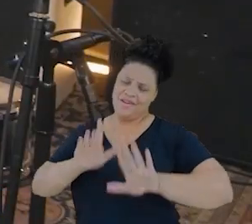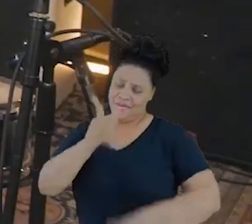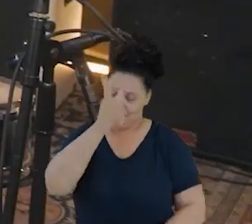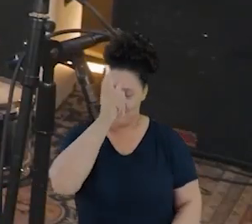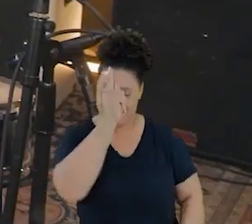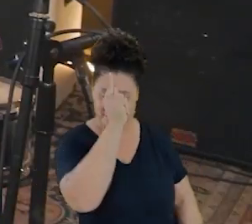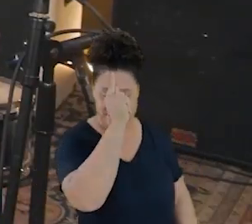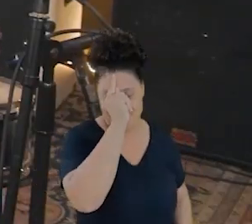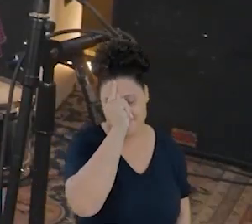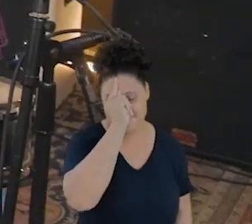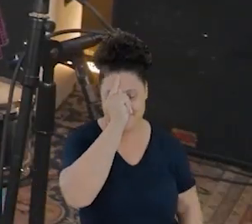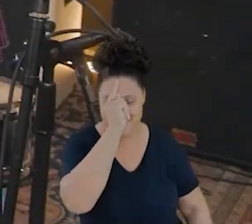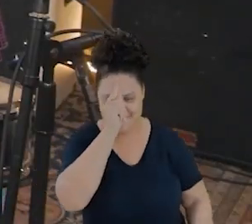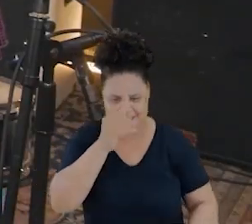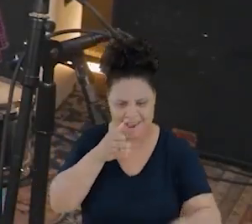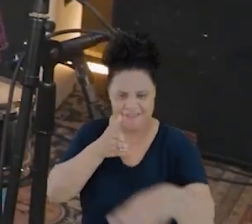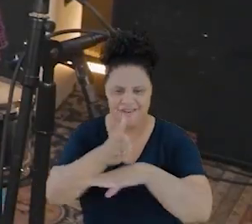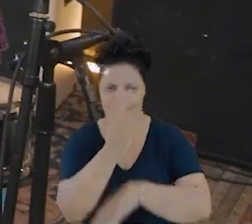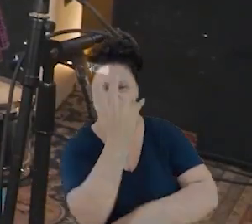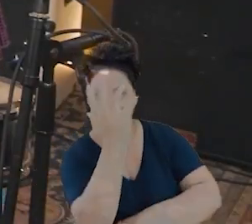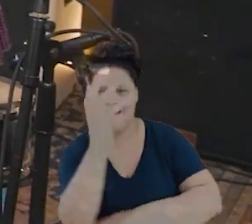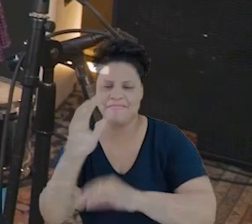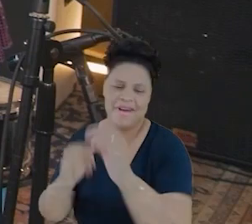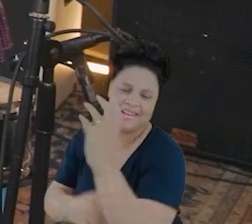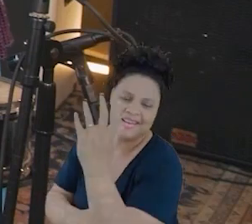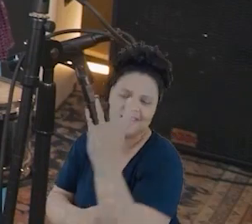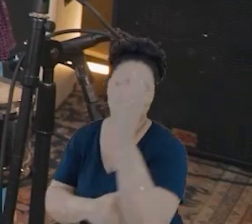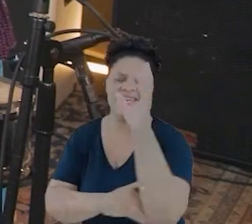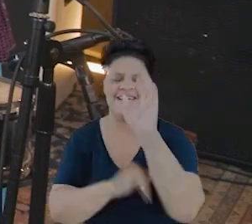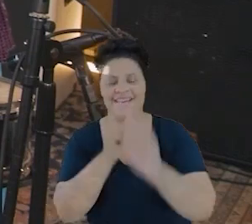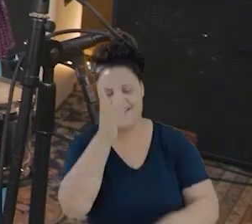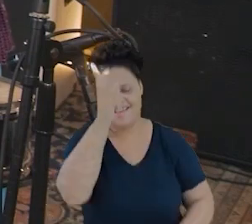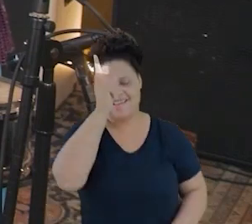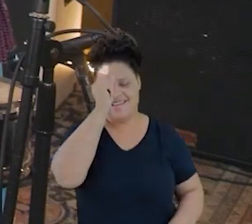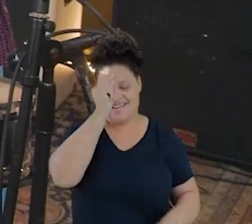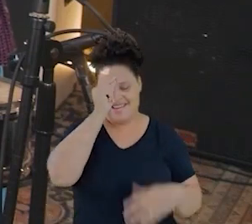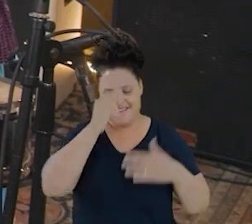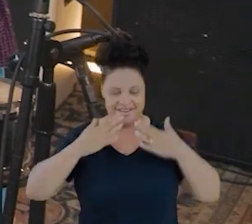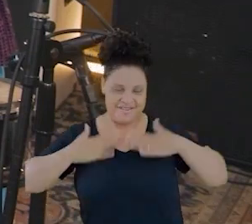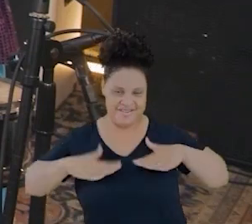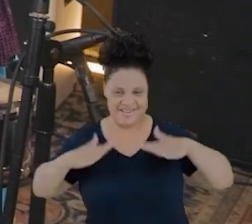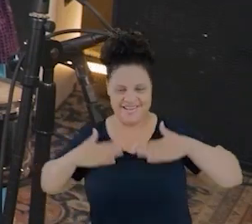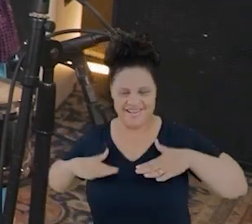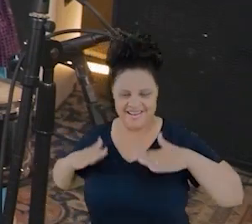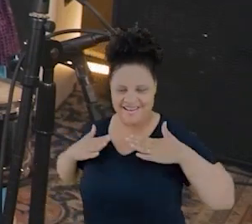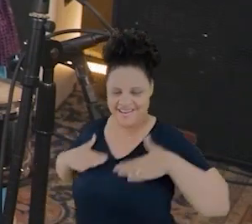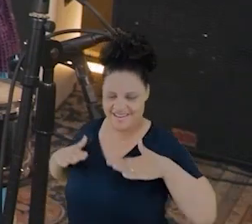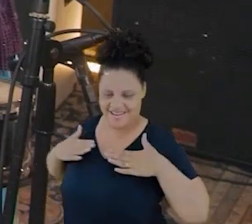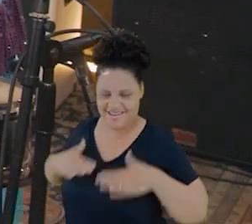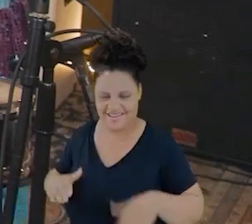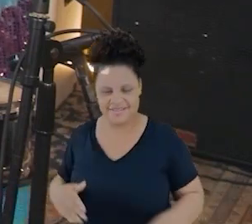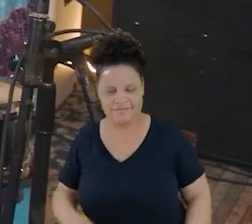Eu vou pro mato me embrenhar, eu vou. Eu vou pro mato me embrenhar, eu vou.